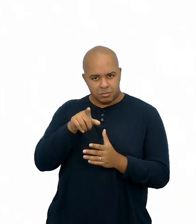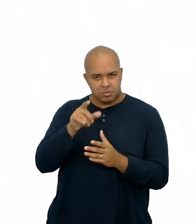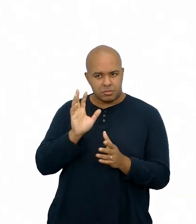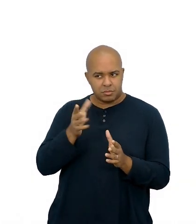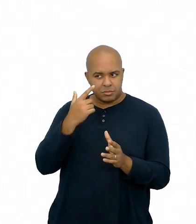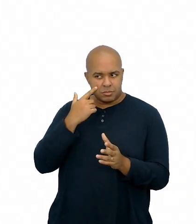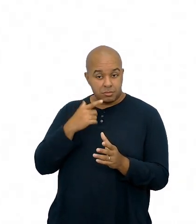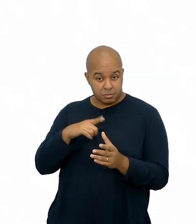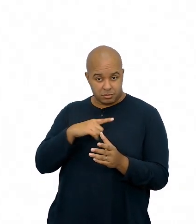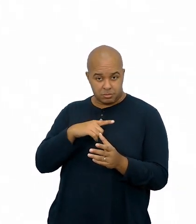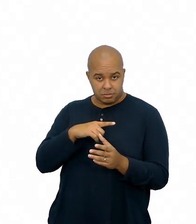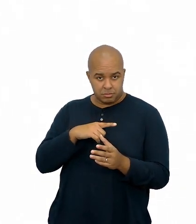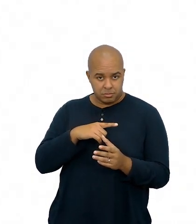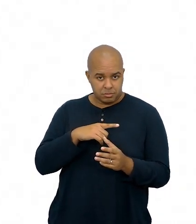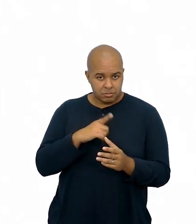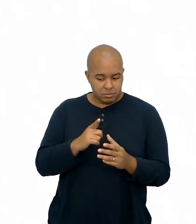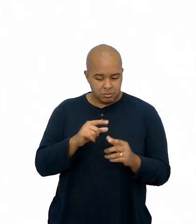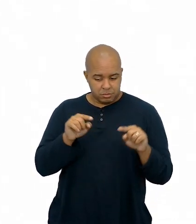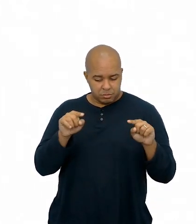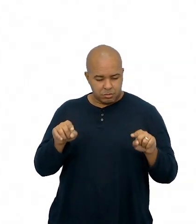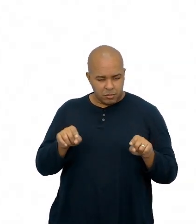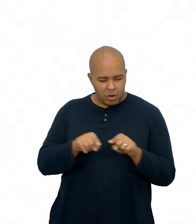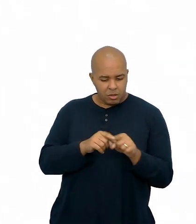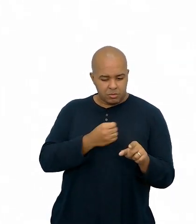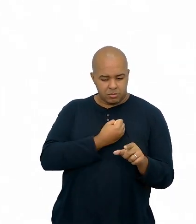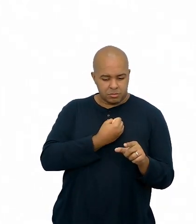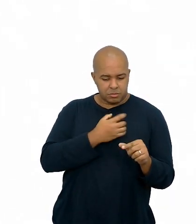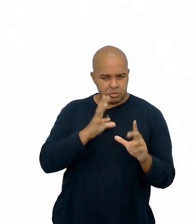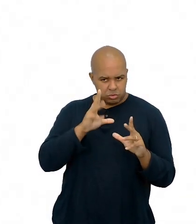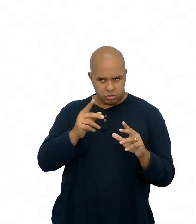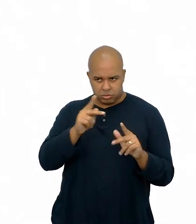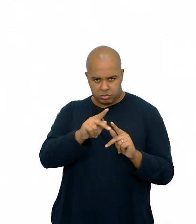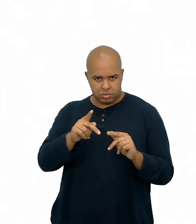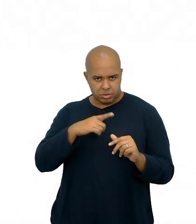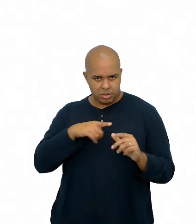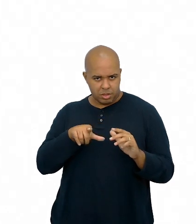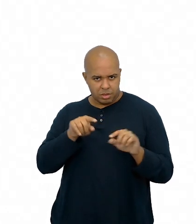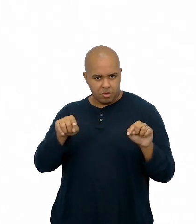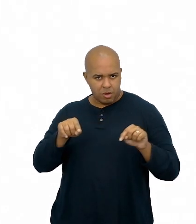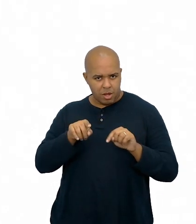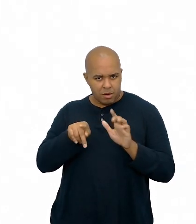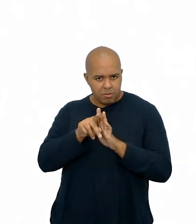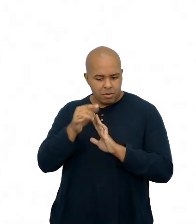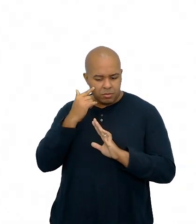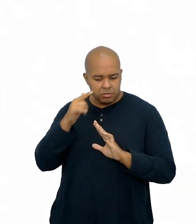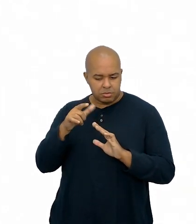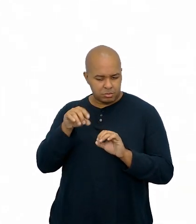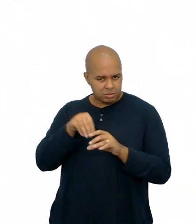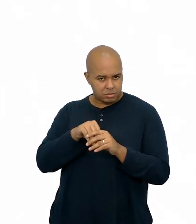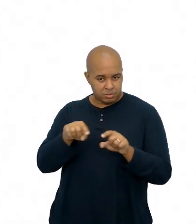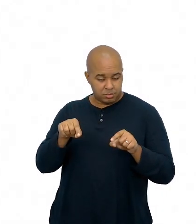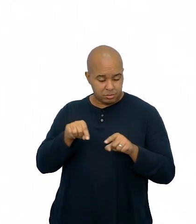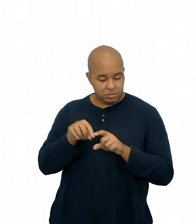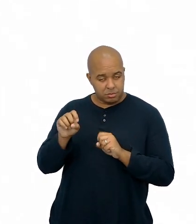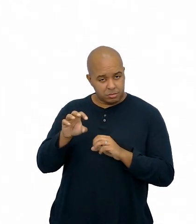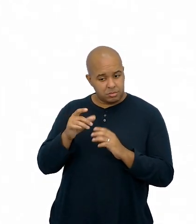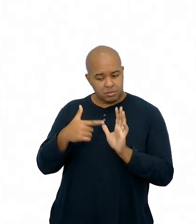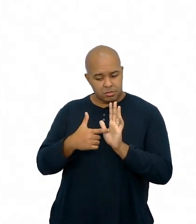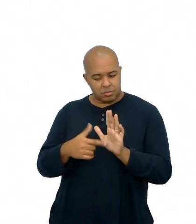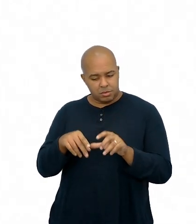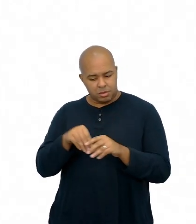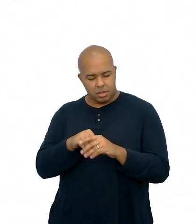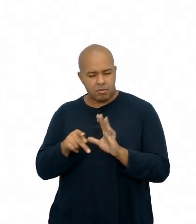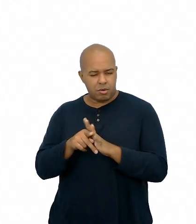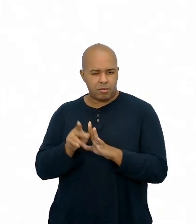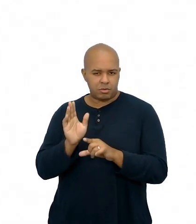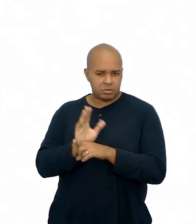já possui um quadro numérico, né, porque todos os professores têm esse quadro numérico nas salas de aula, né, exposto aí para